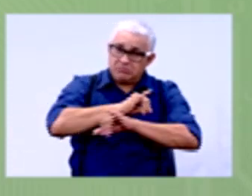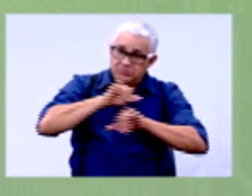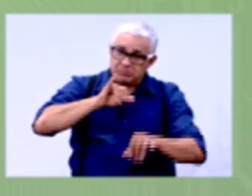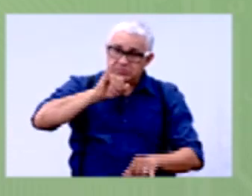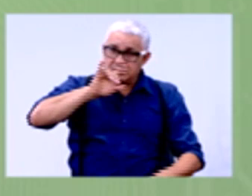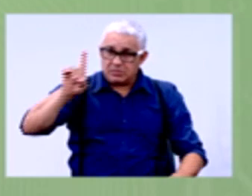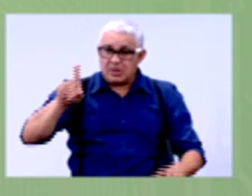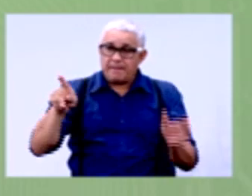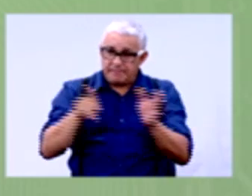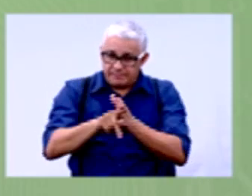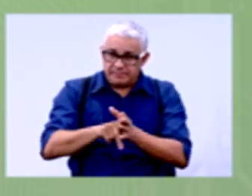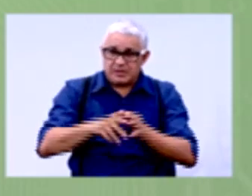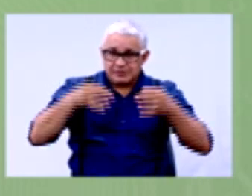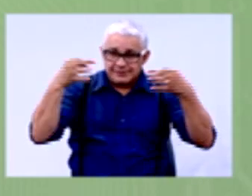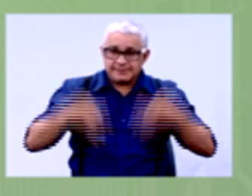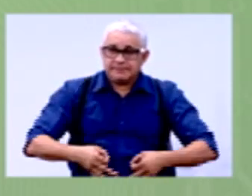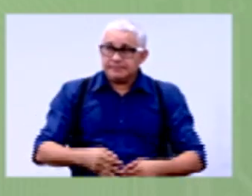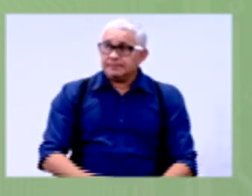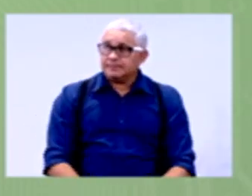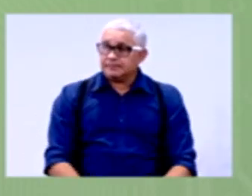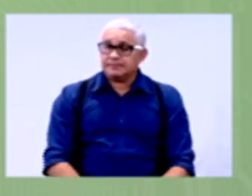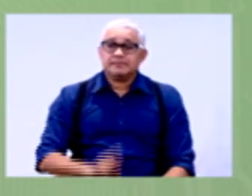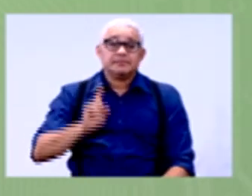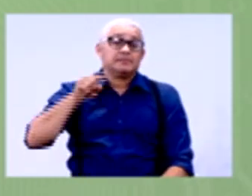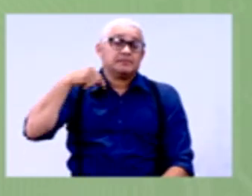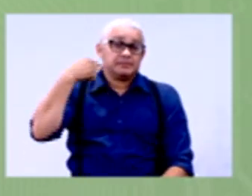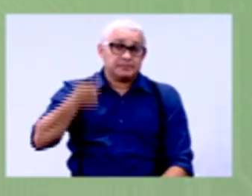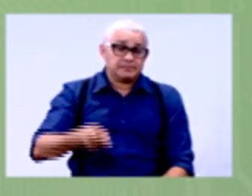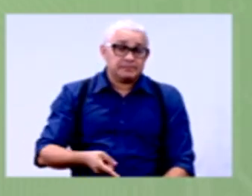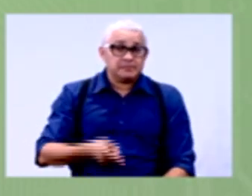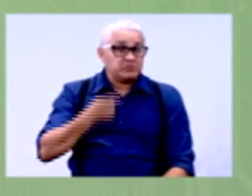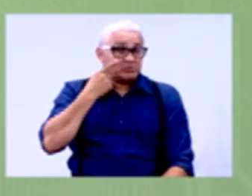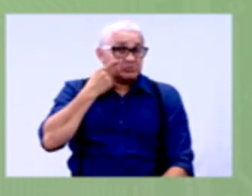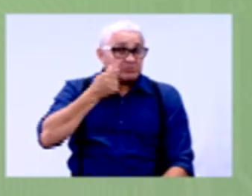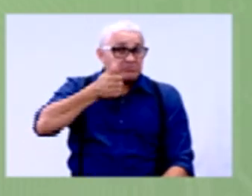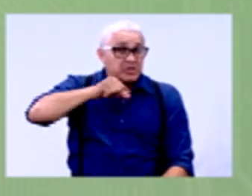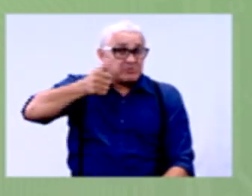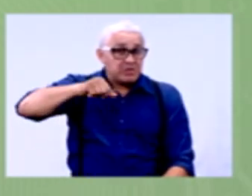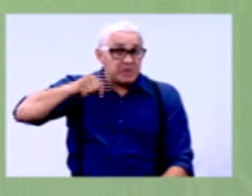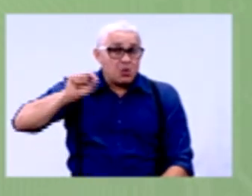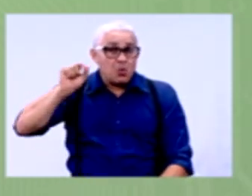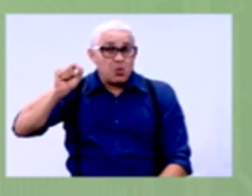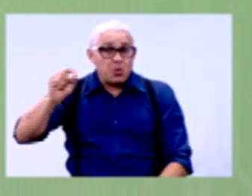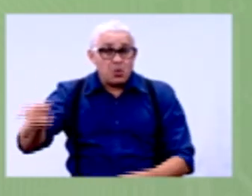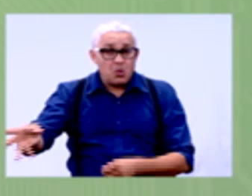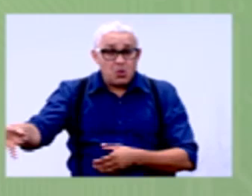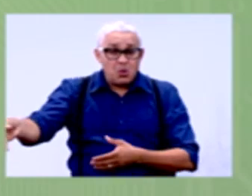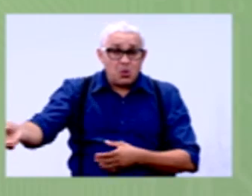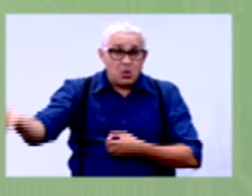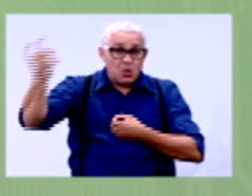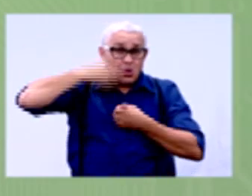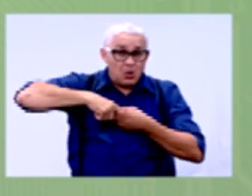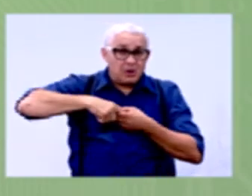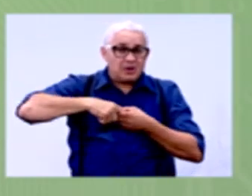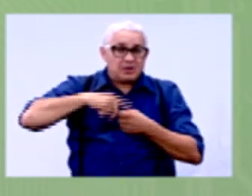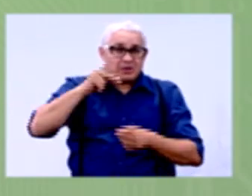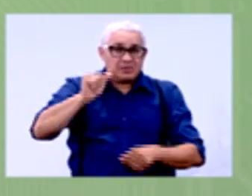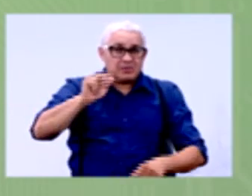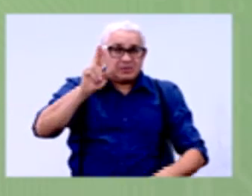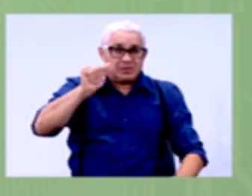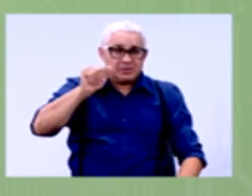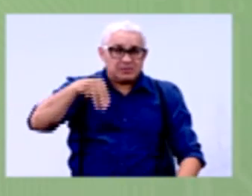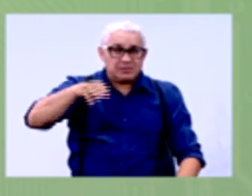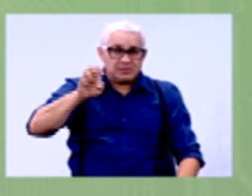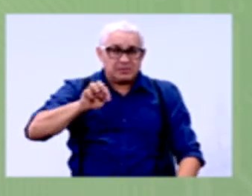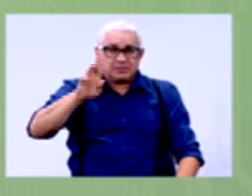ID correto, ok? Depois a gente verifica o que foi retornado, né? Através do parâmetro data